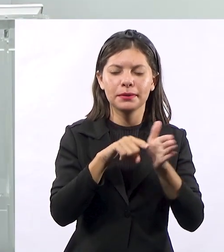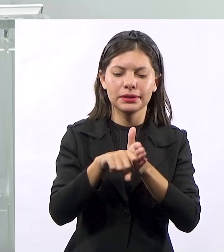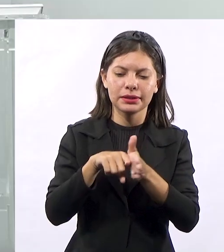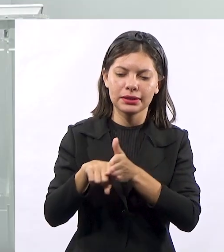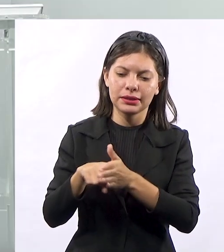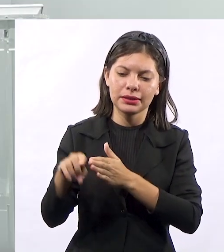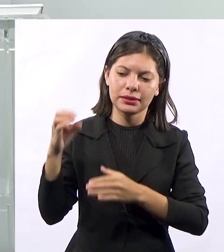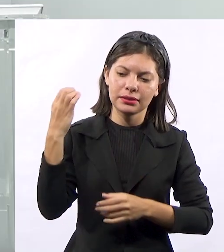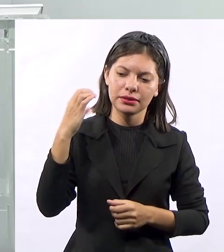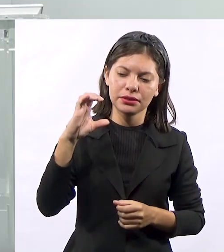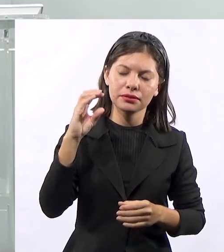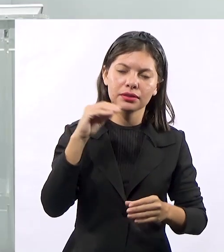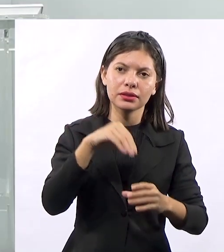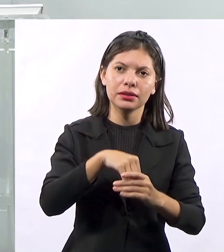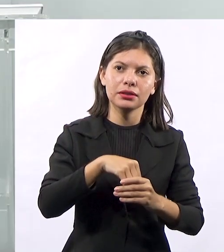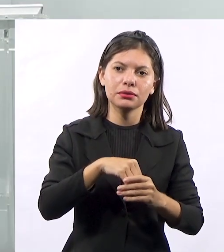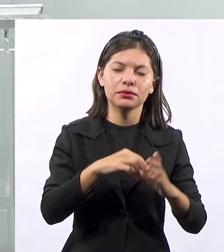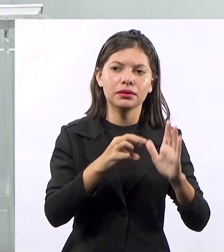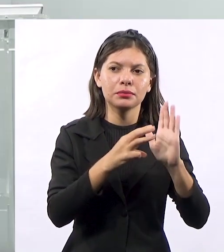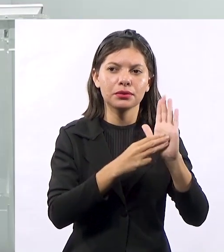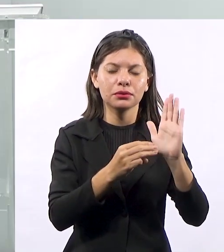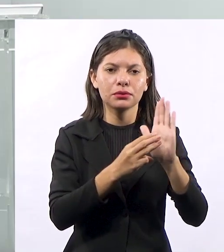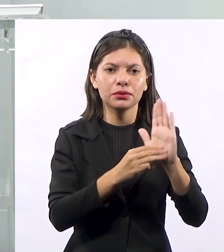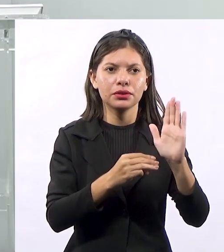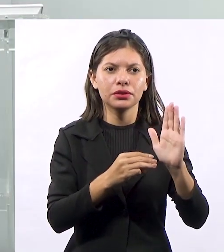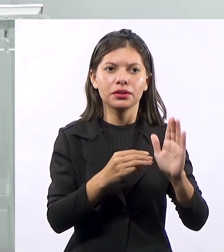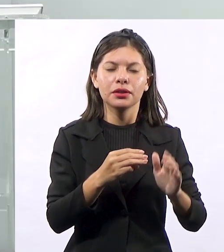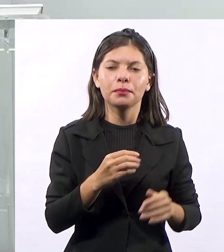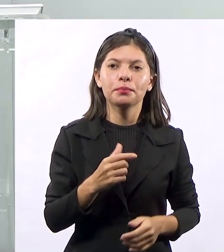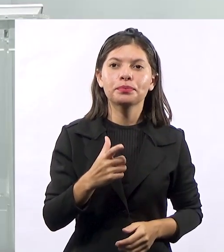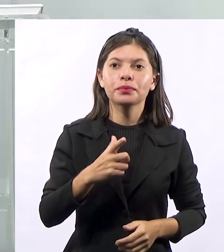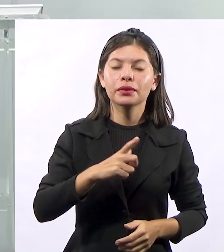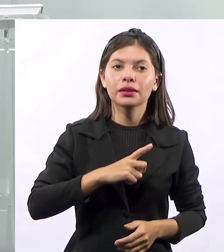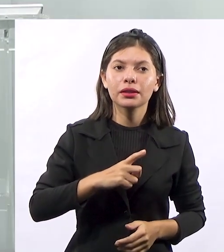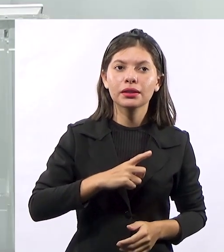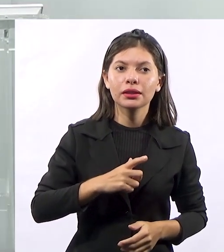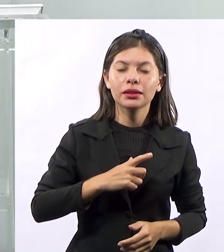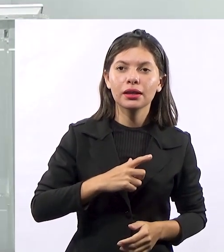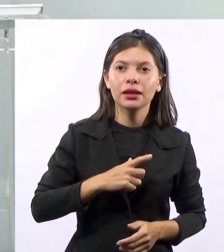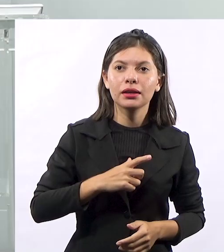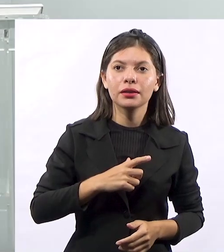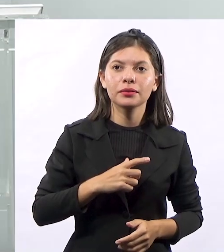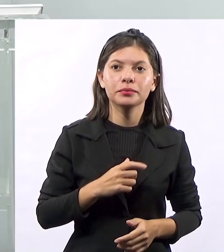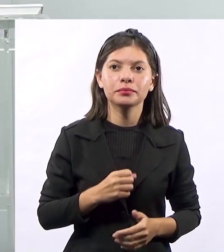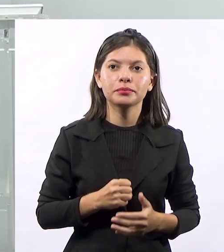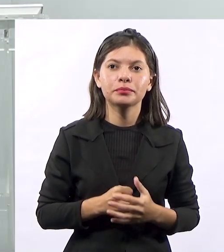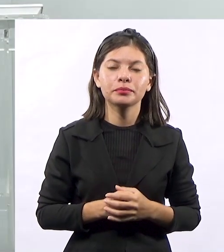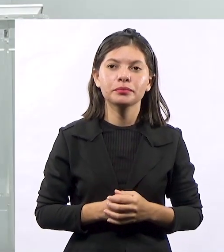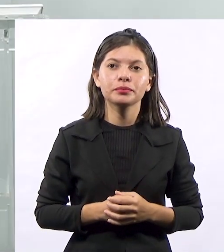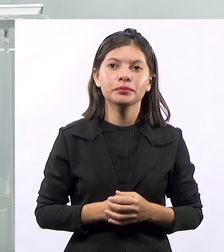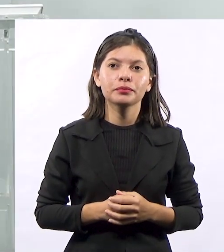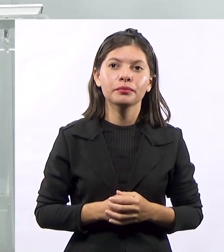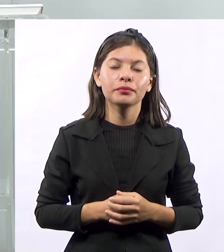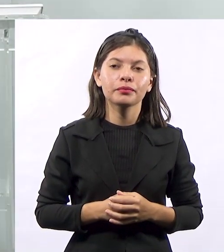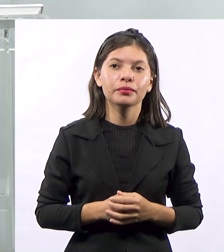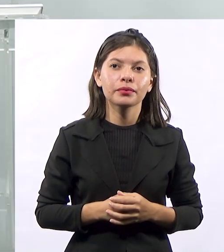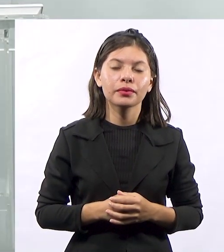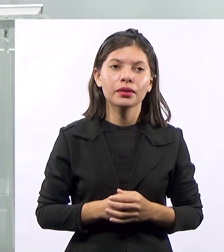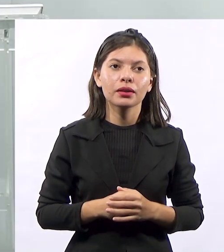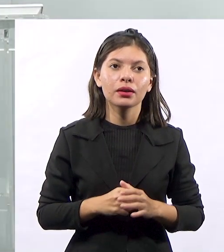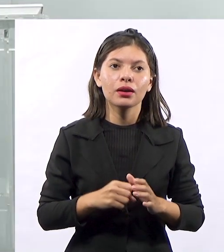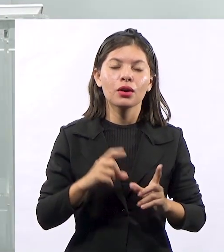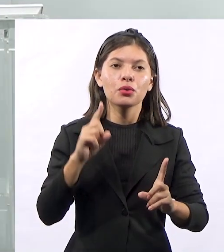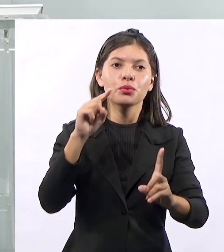pesquisa científica dentro da metodologia científica, que é o que a gente vai ver, a gente tem